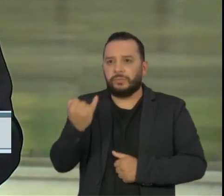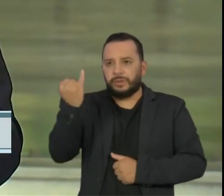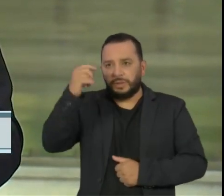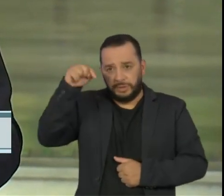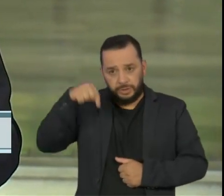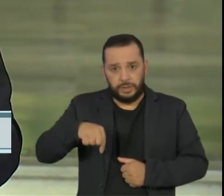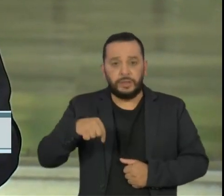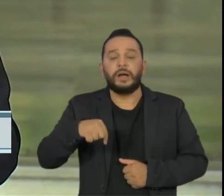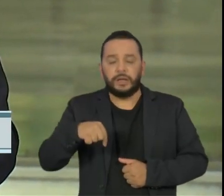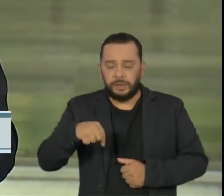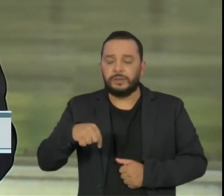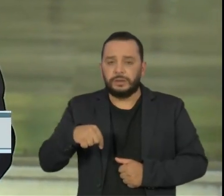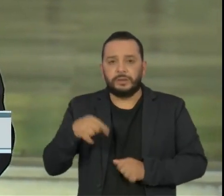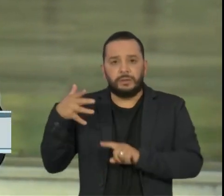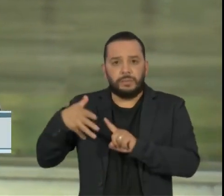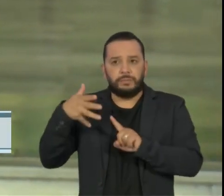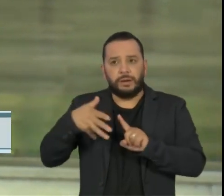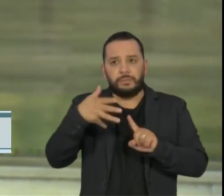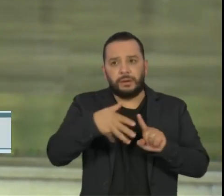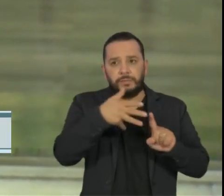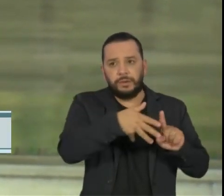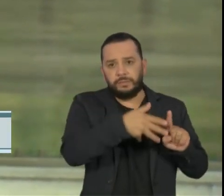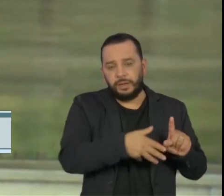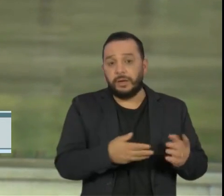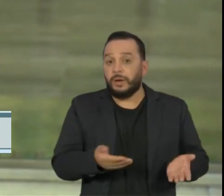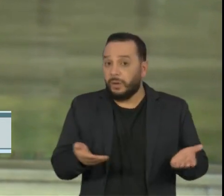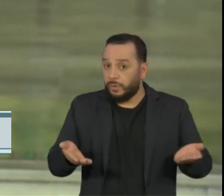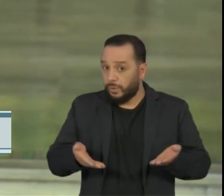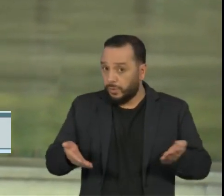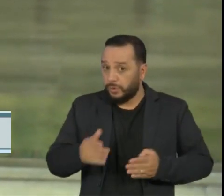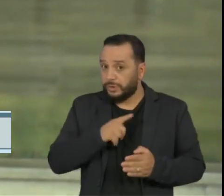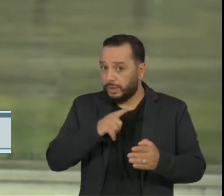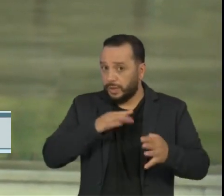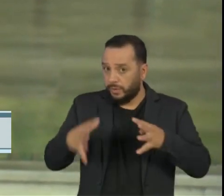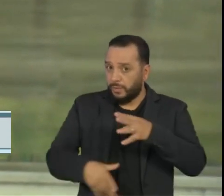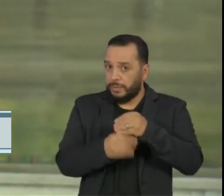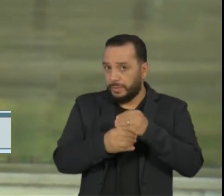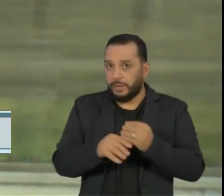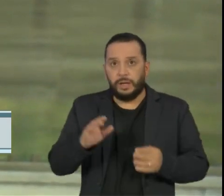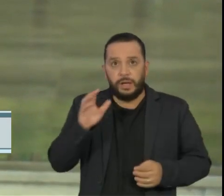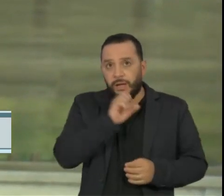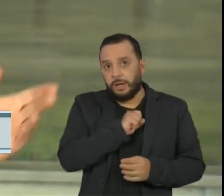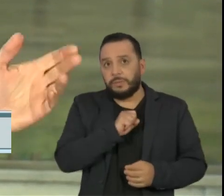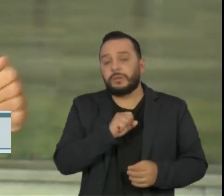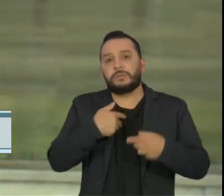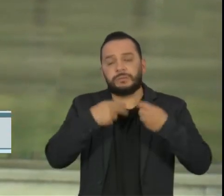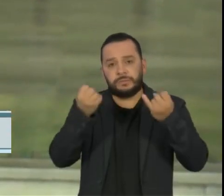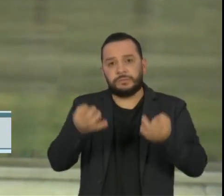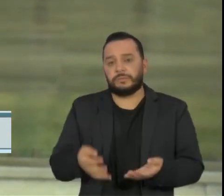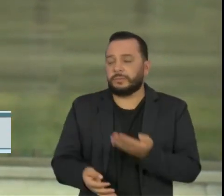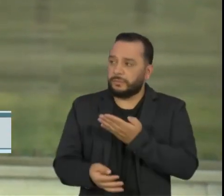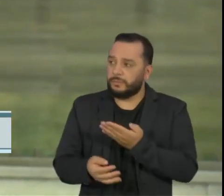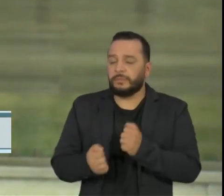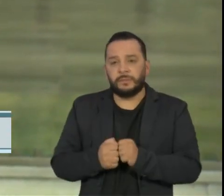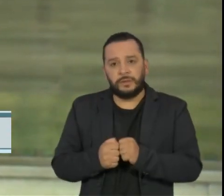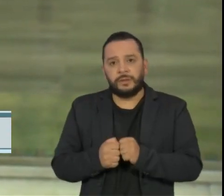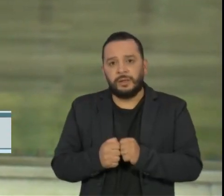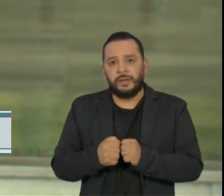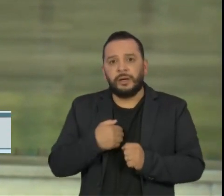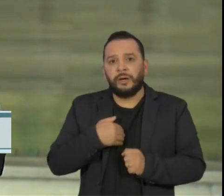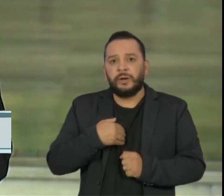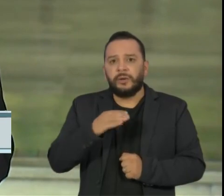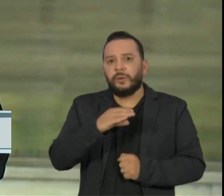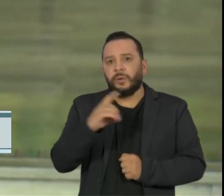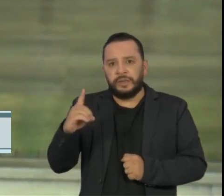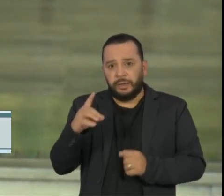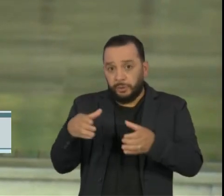aqui da nossa coletiva. Hoje temos um fato adicional que será relatado pelo coordenador do